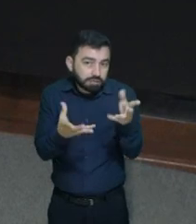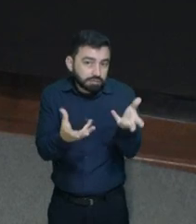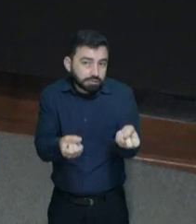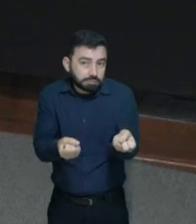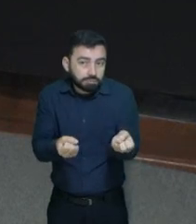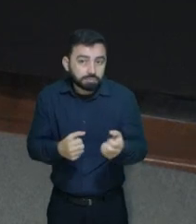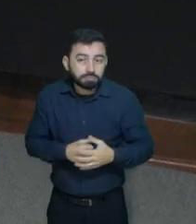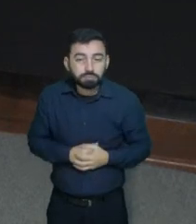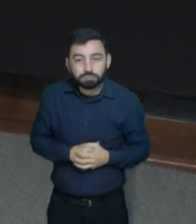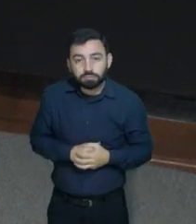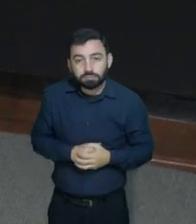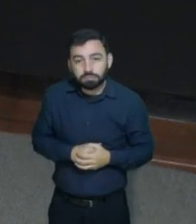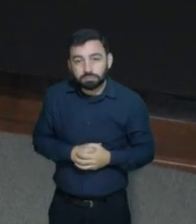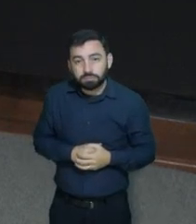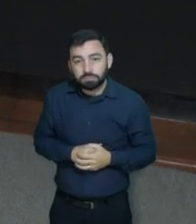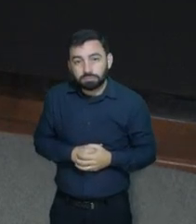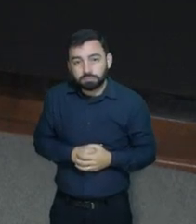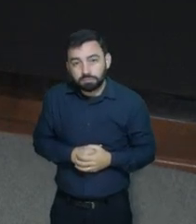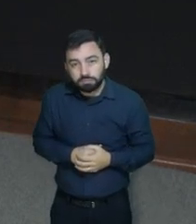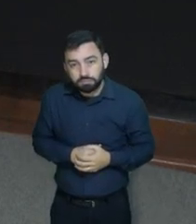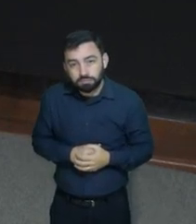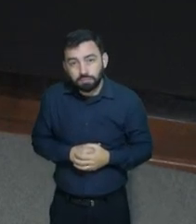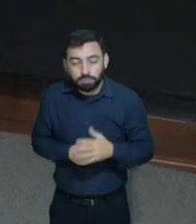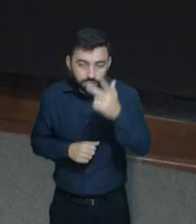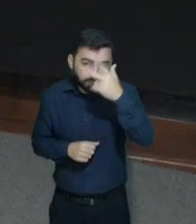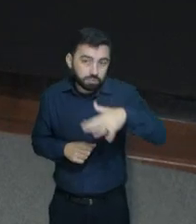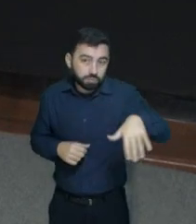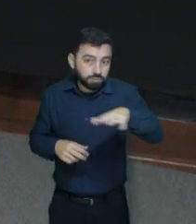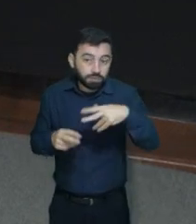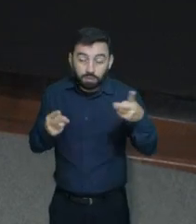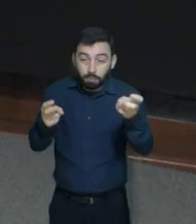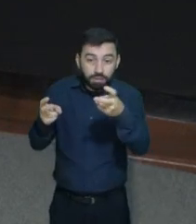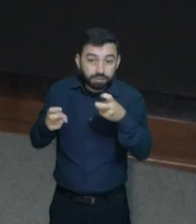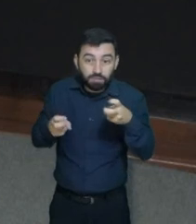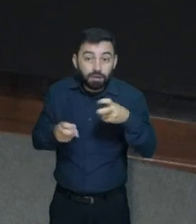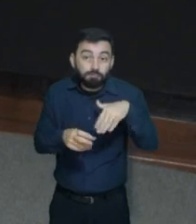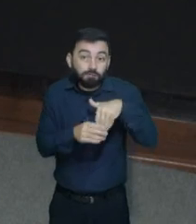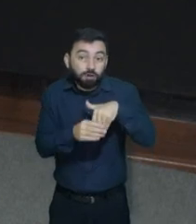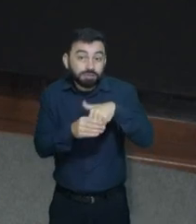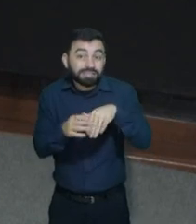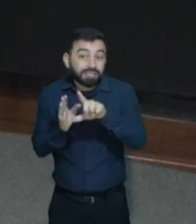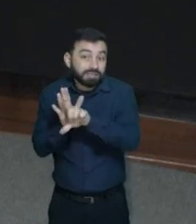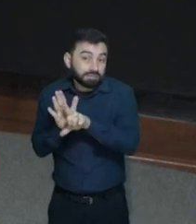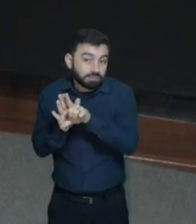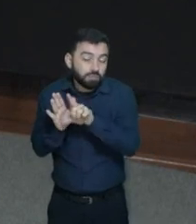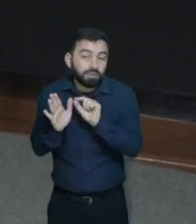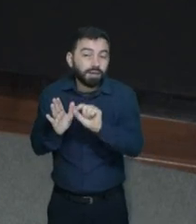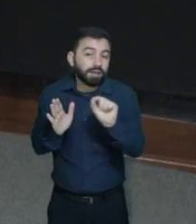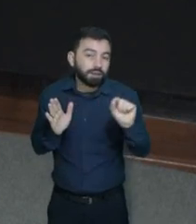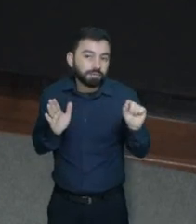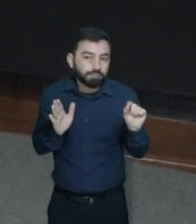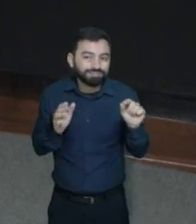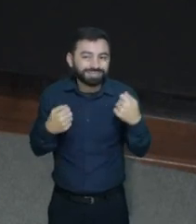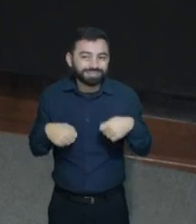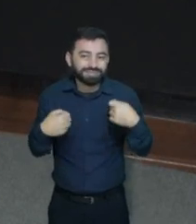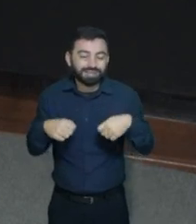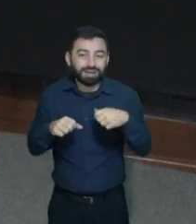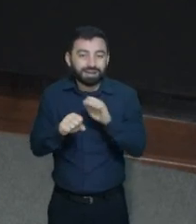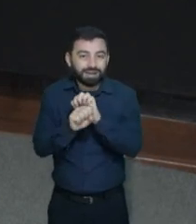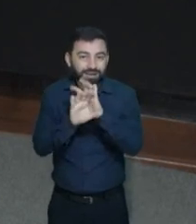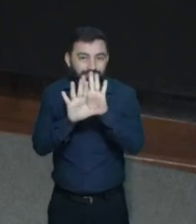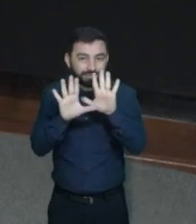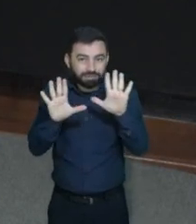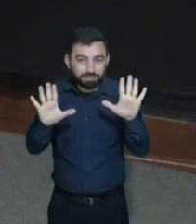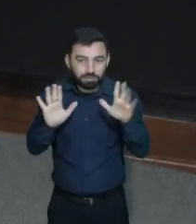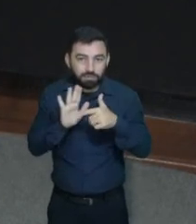dessa legislação? Então, uma coisa que eu acho que as pessoas não olham é quem vota nas legislações. Isso tinha que estar mais